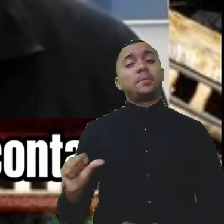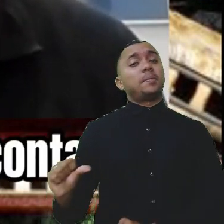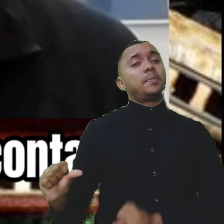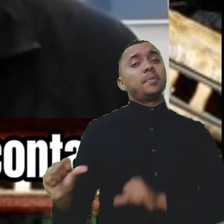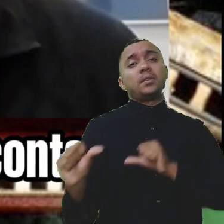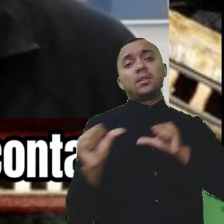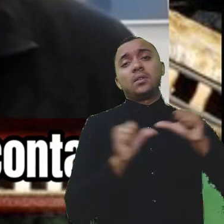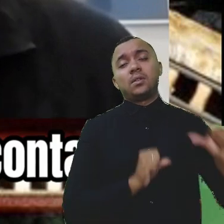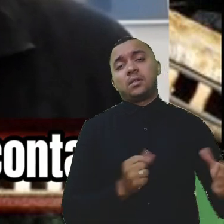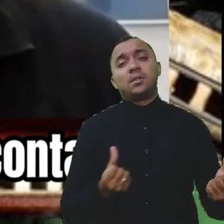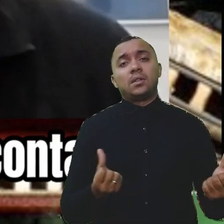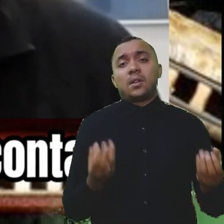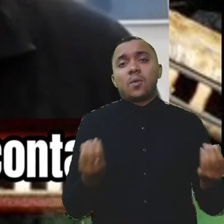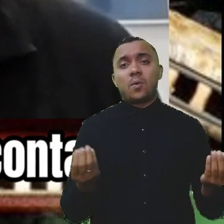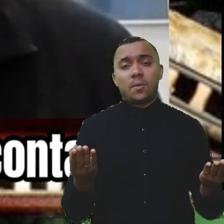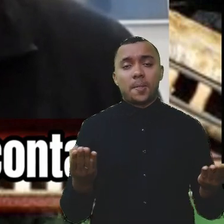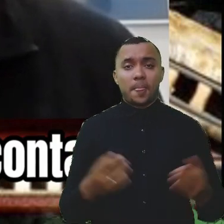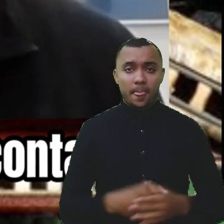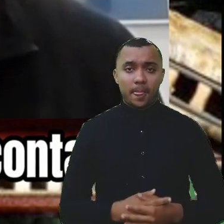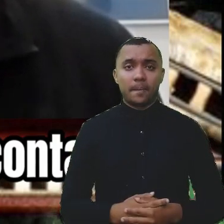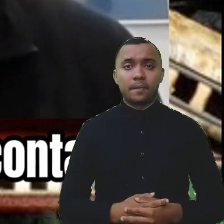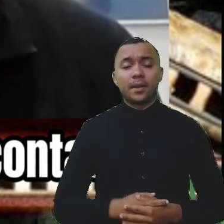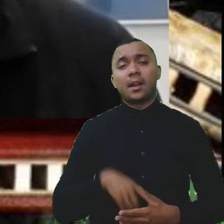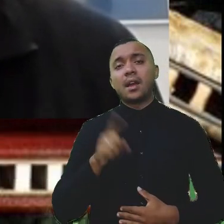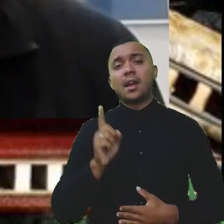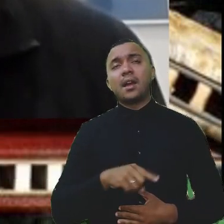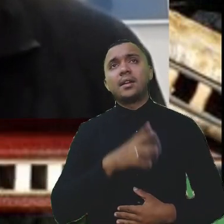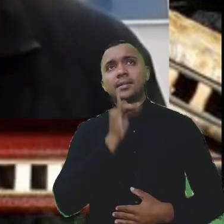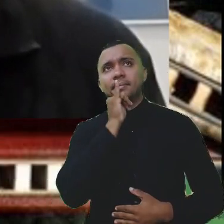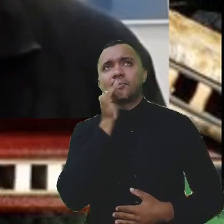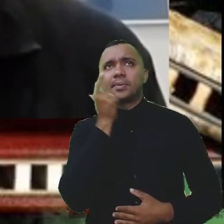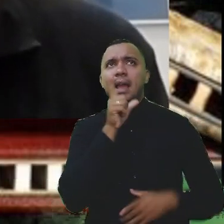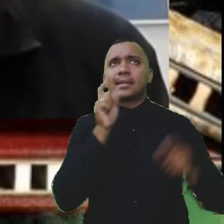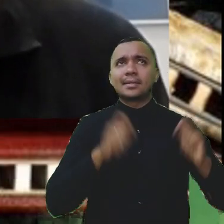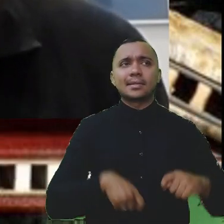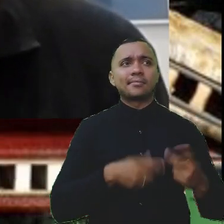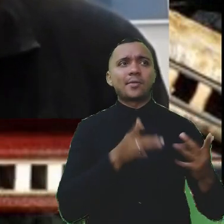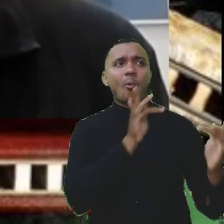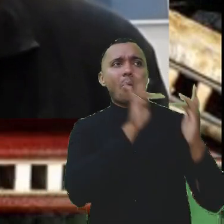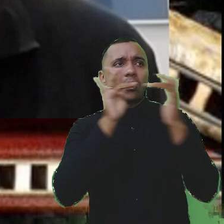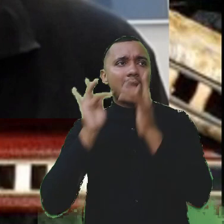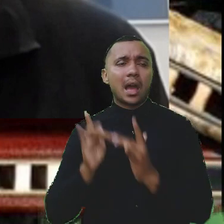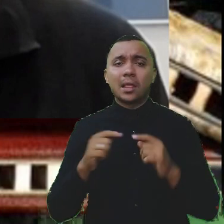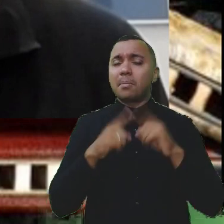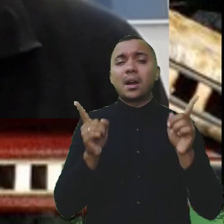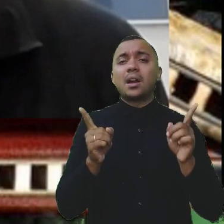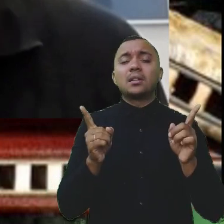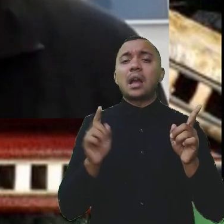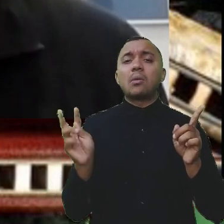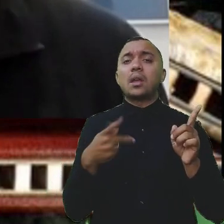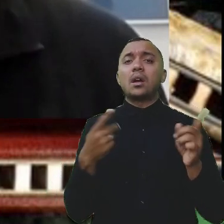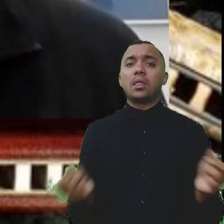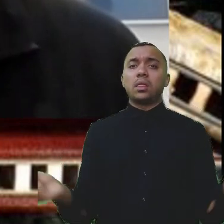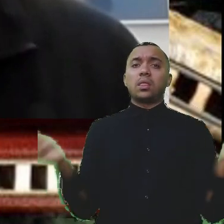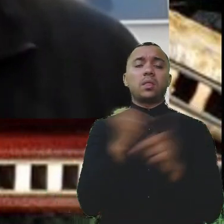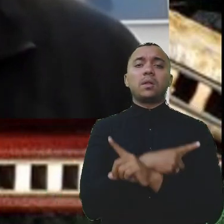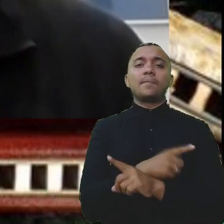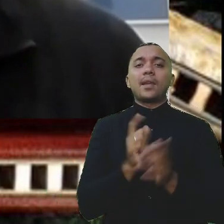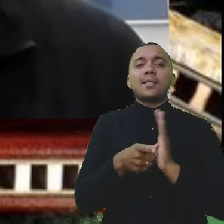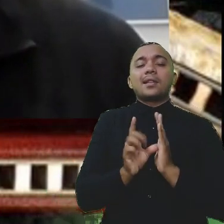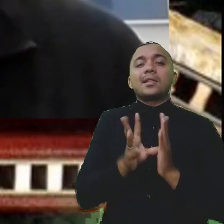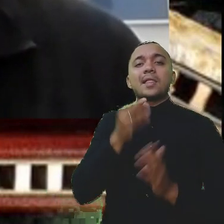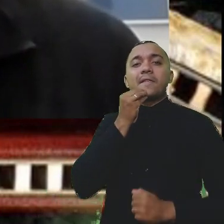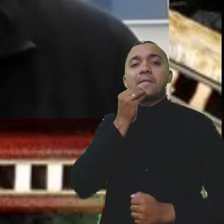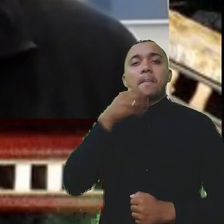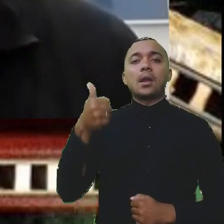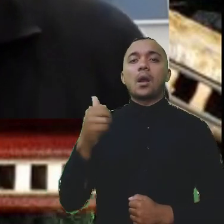ela realmente possibilita muito contato com as pessoas, mas é uma inversão de valor absoluta. É uma